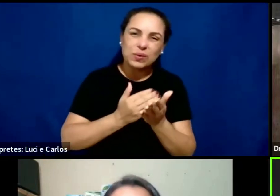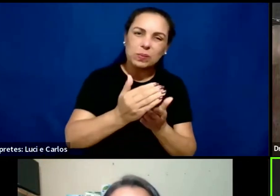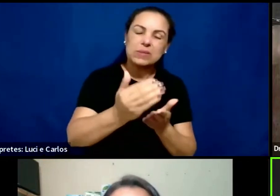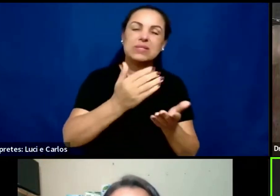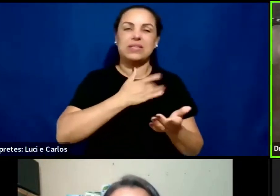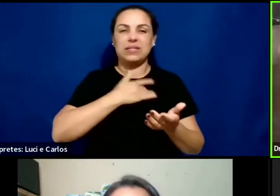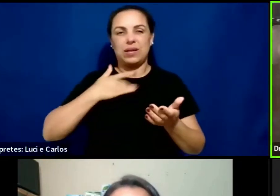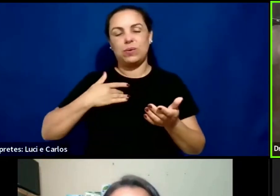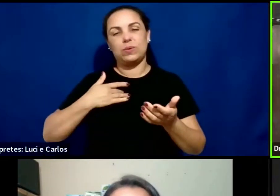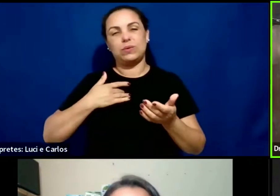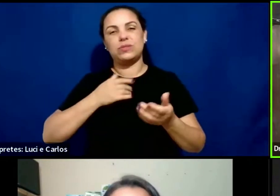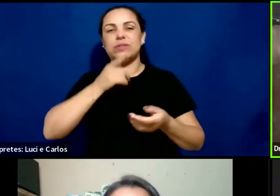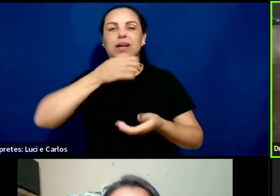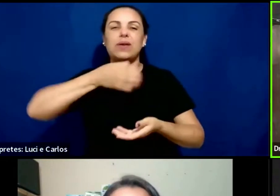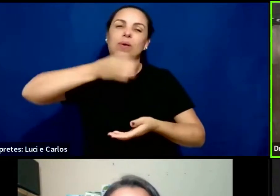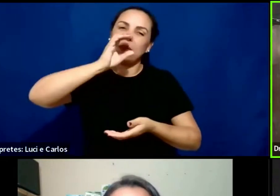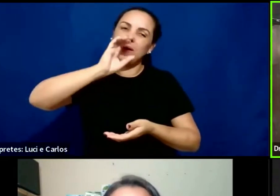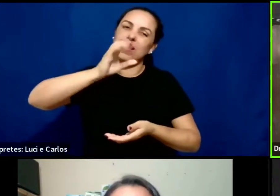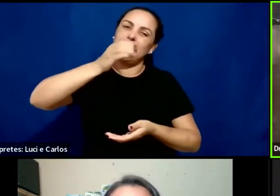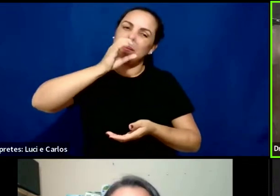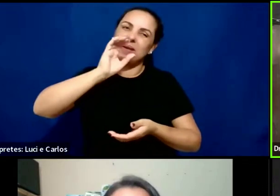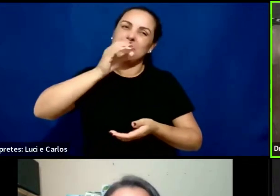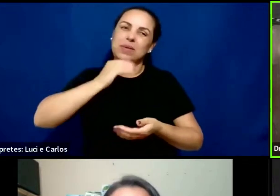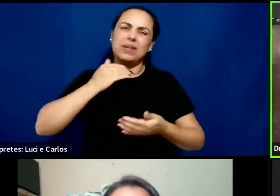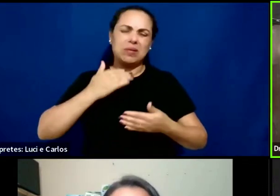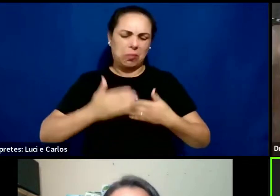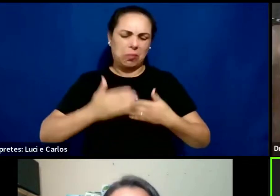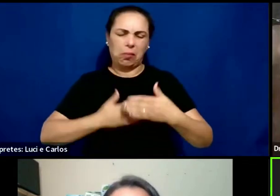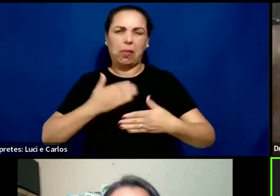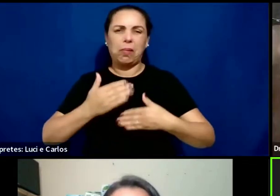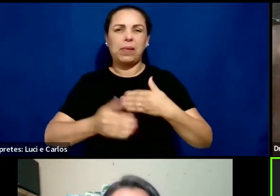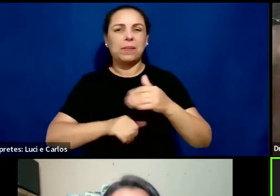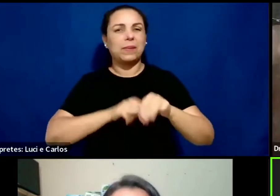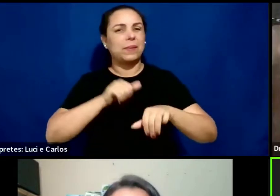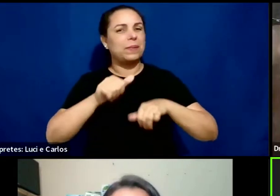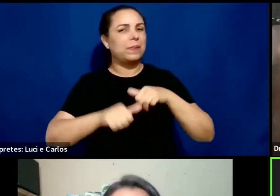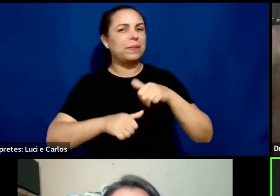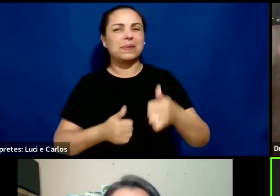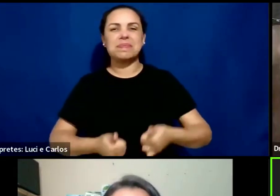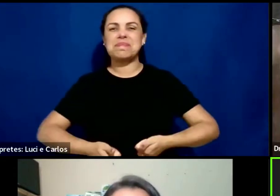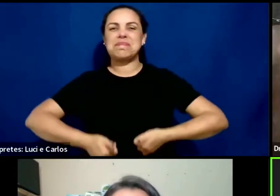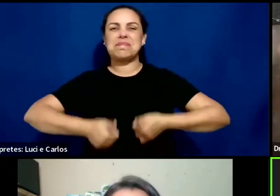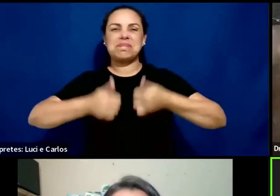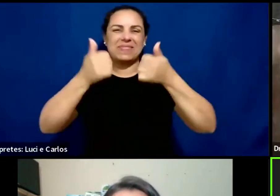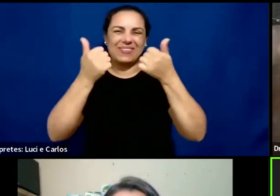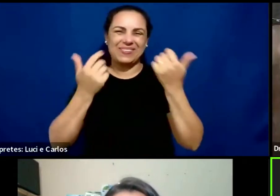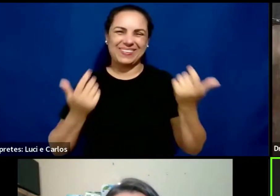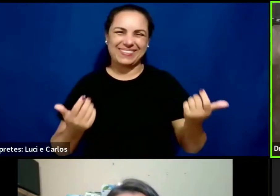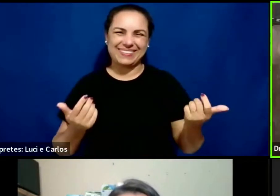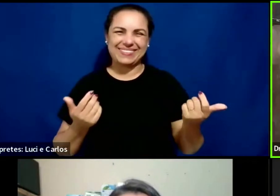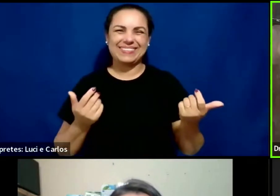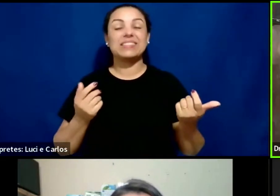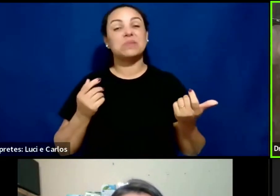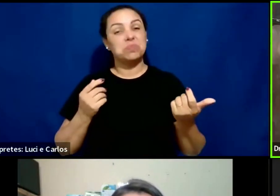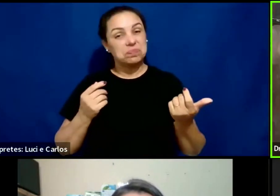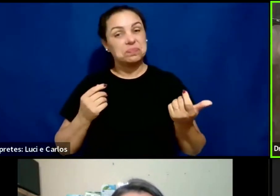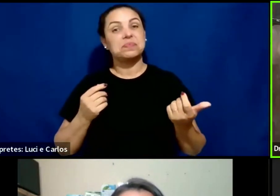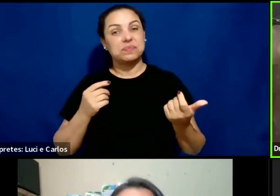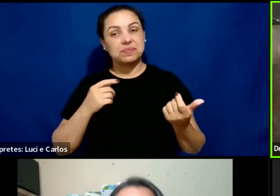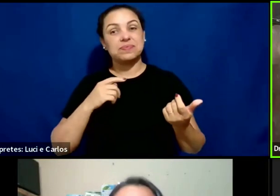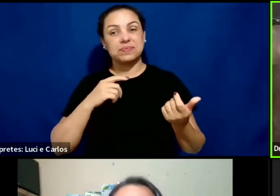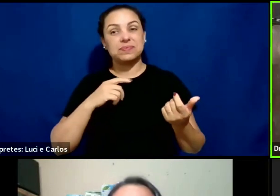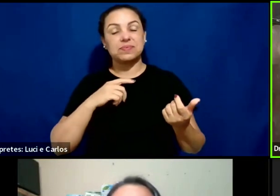Timol e transformei a minha saúde através da água. Eu tive